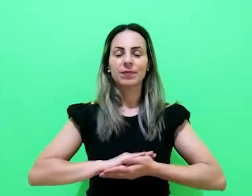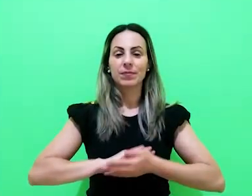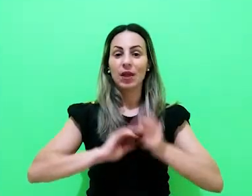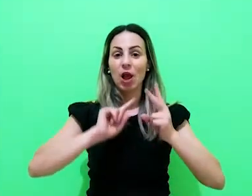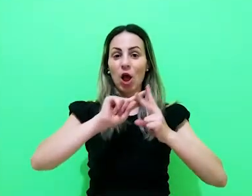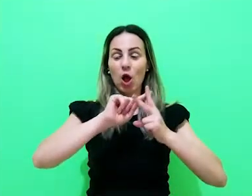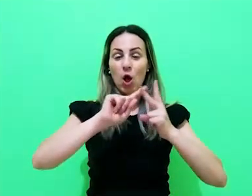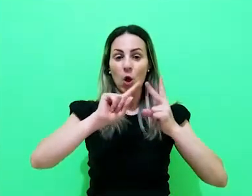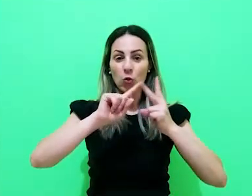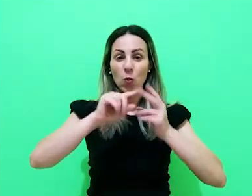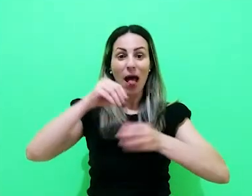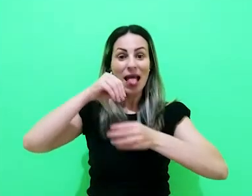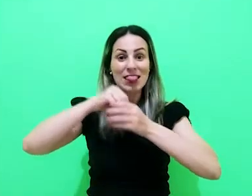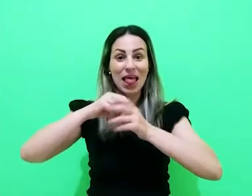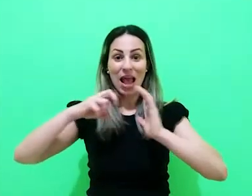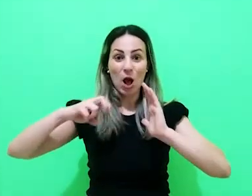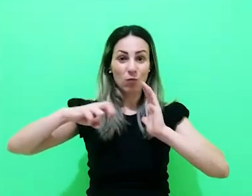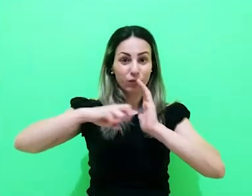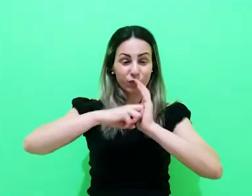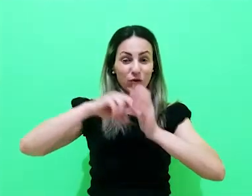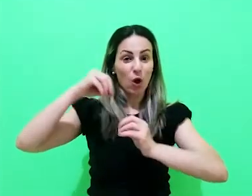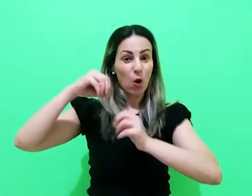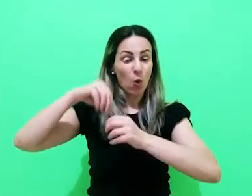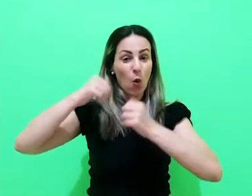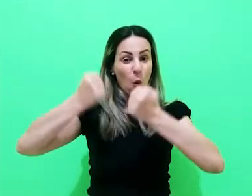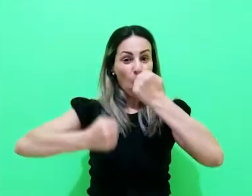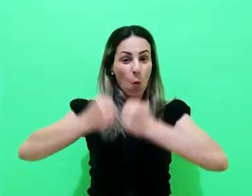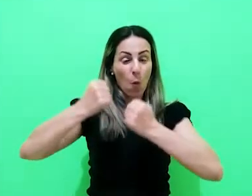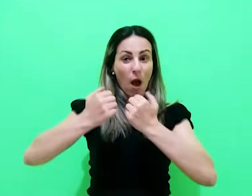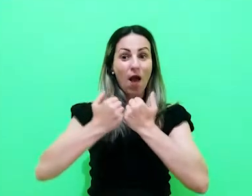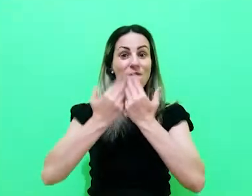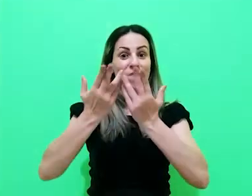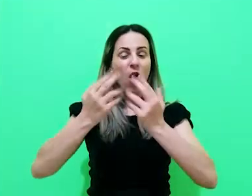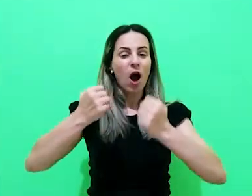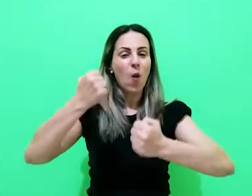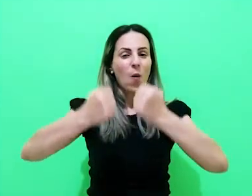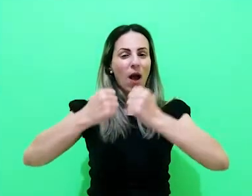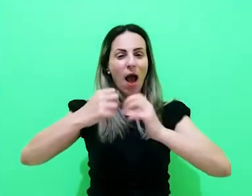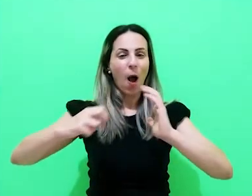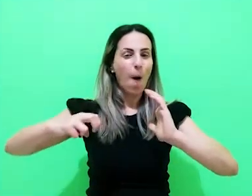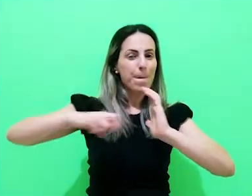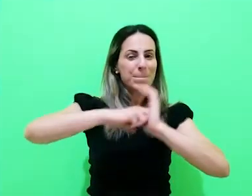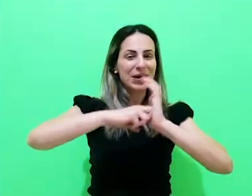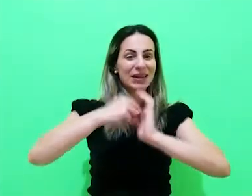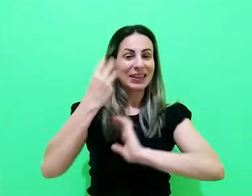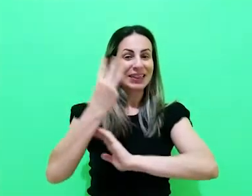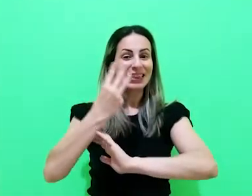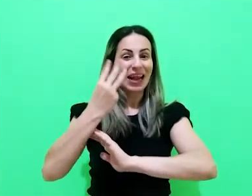2 delas estavam dentro de um carro e a outra estava no outro carro que bateu, tá?